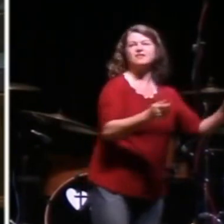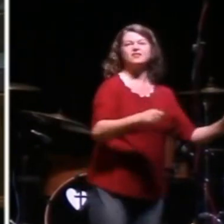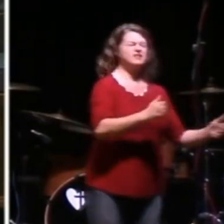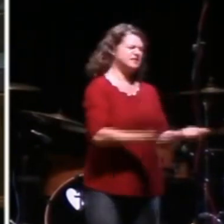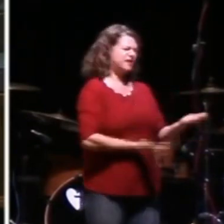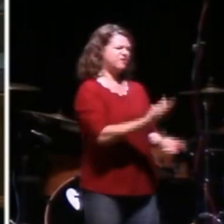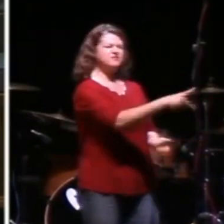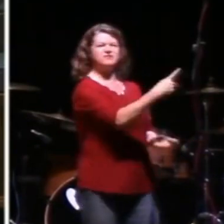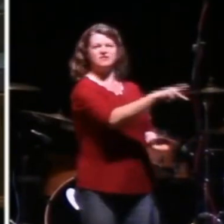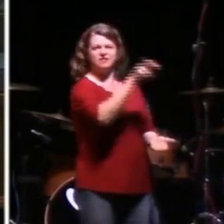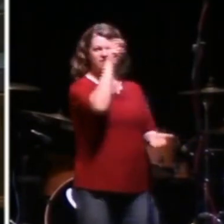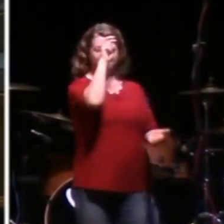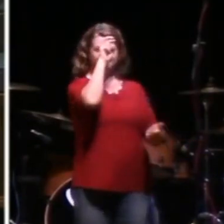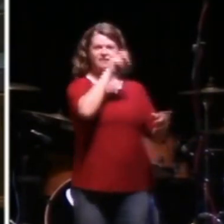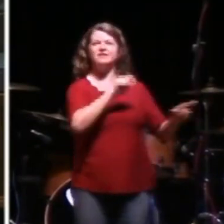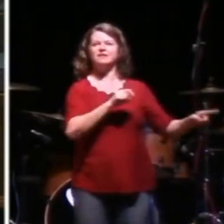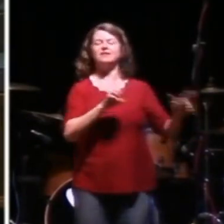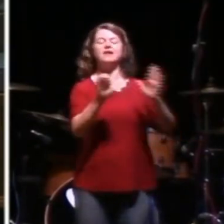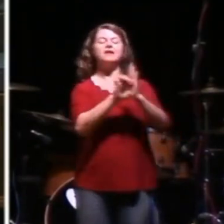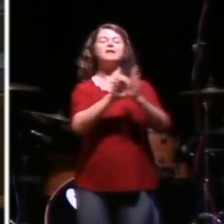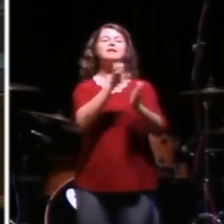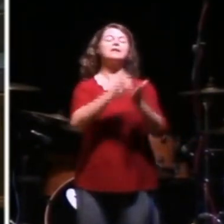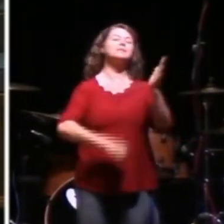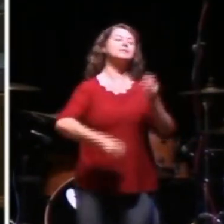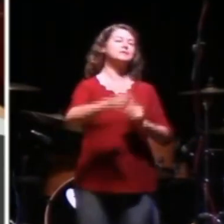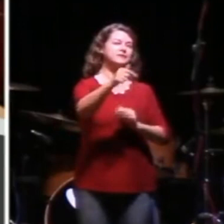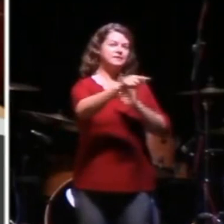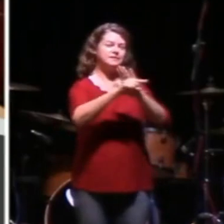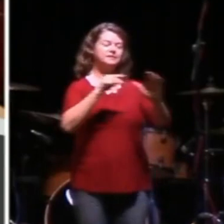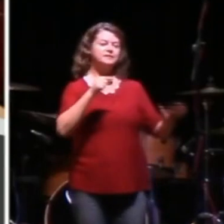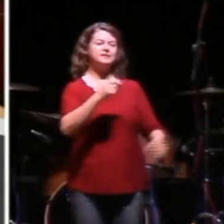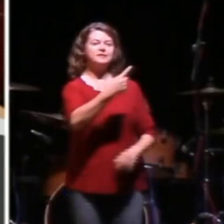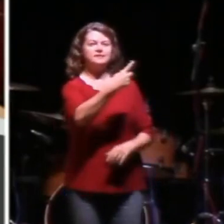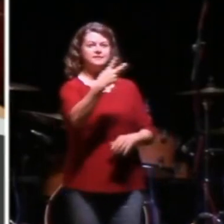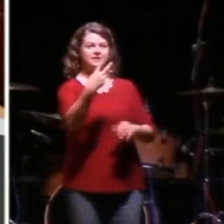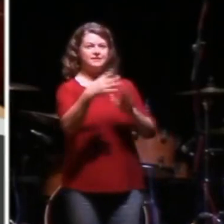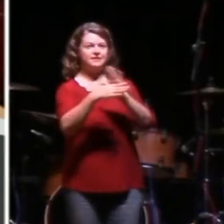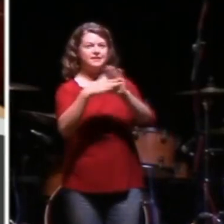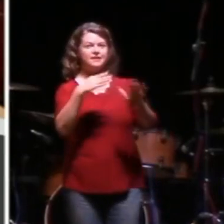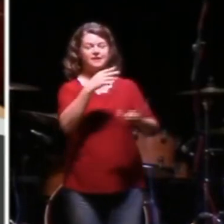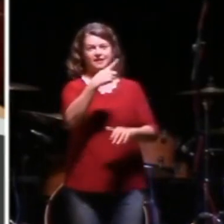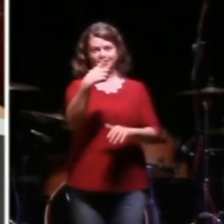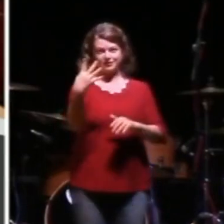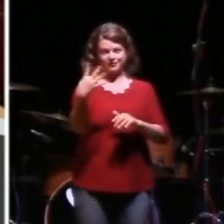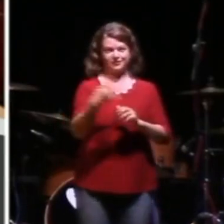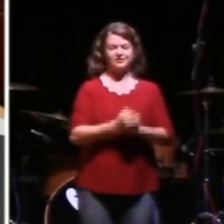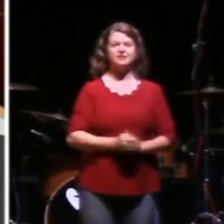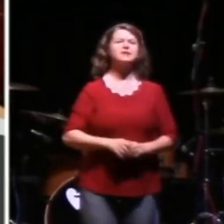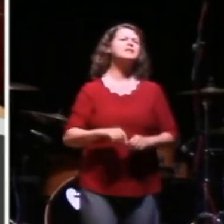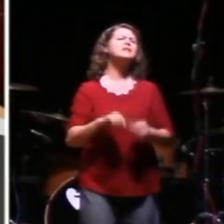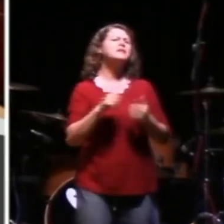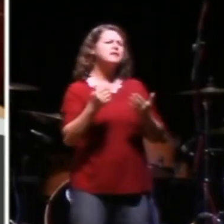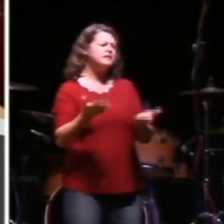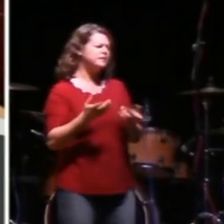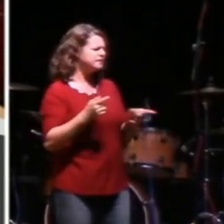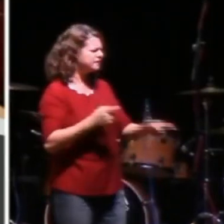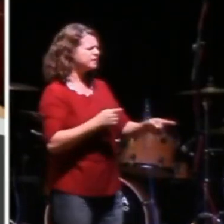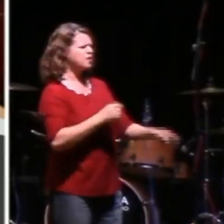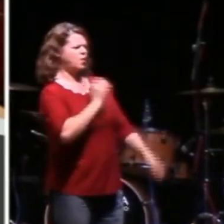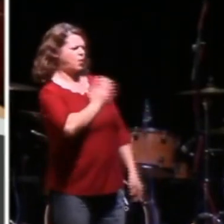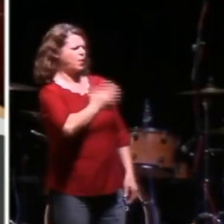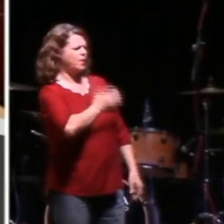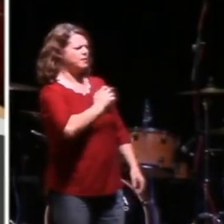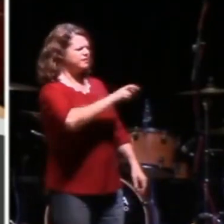continua assim a passagem eles do capítulo 7 versos 13 14 contudo o coração do faraó se endureceu